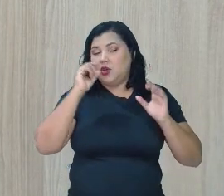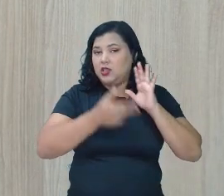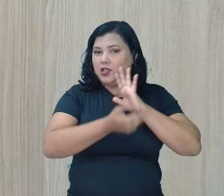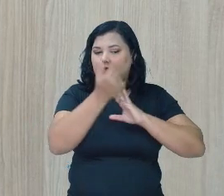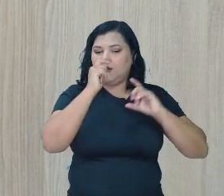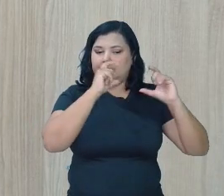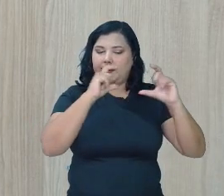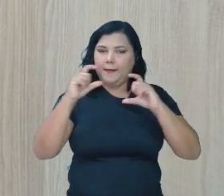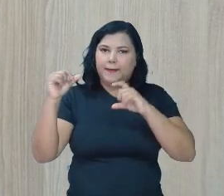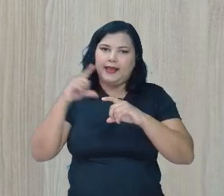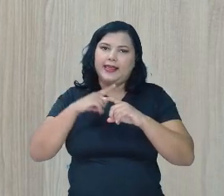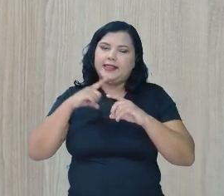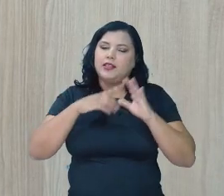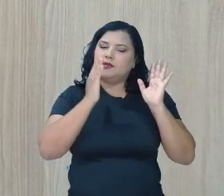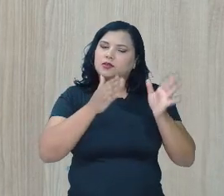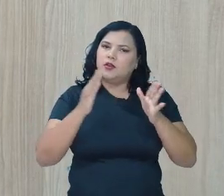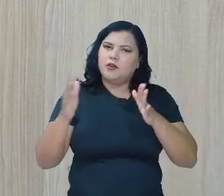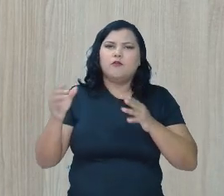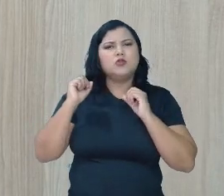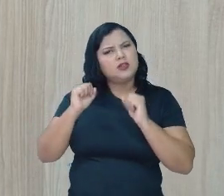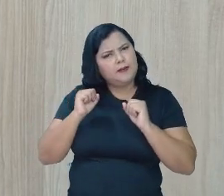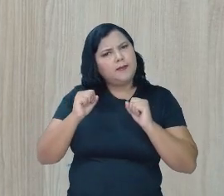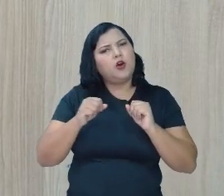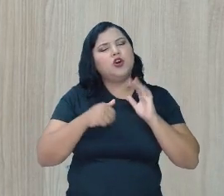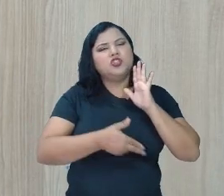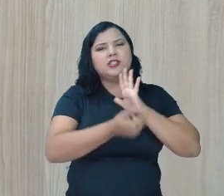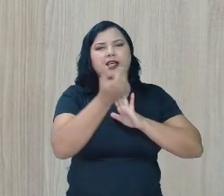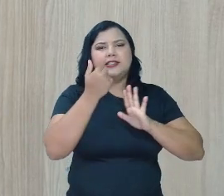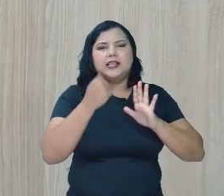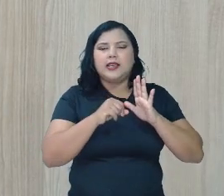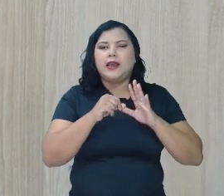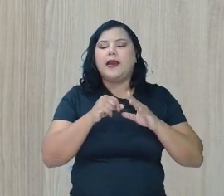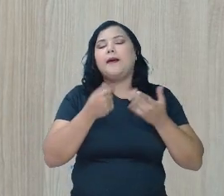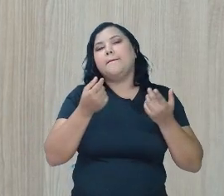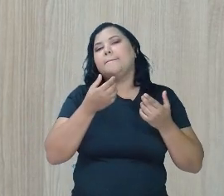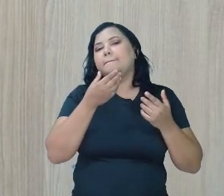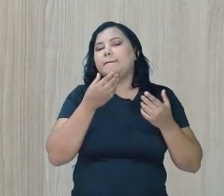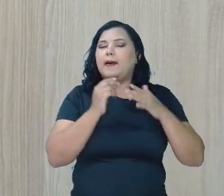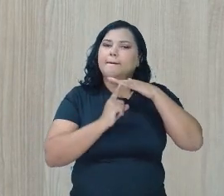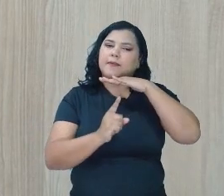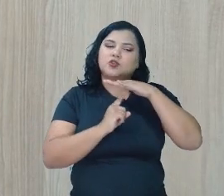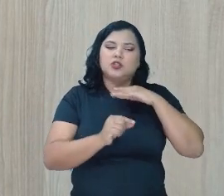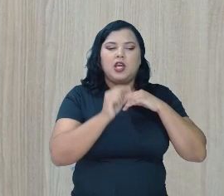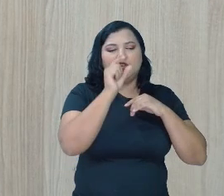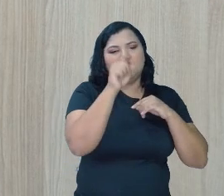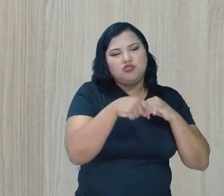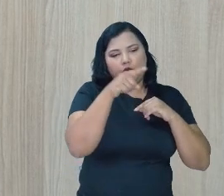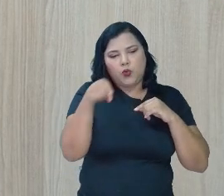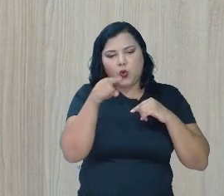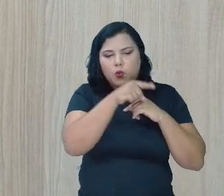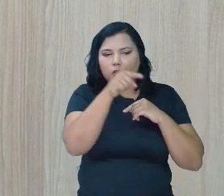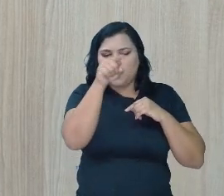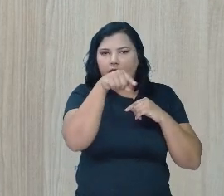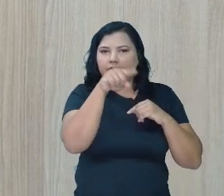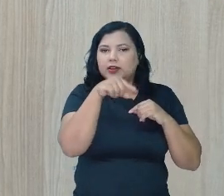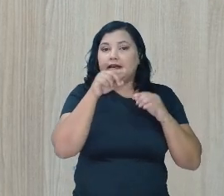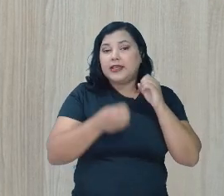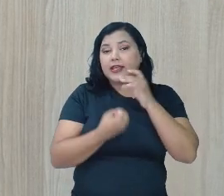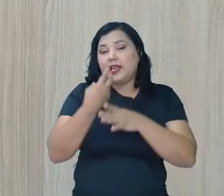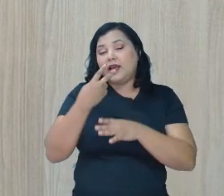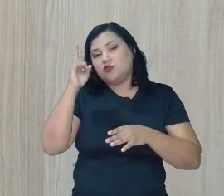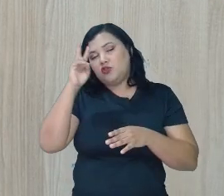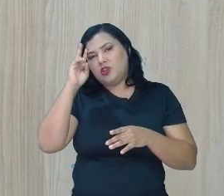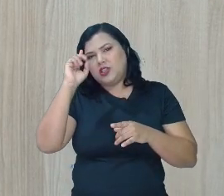sequência lógica. Então, você pode começar desenhando bonecos de palitinho, fazendo uma historinha com eles e, com o